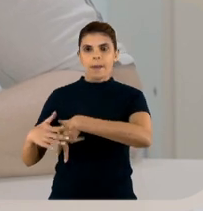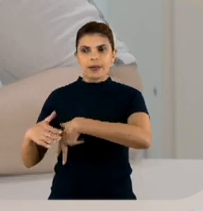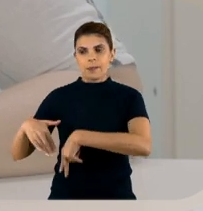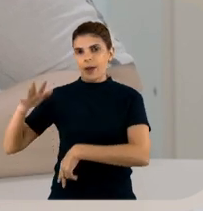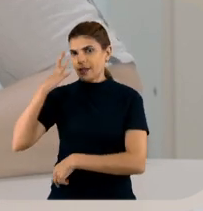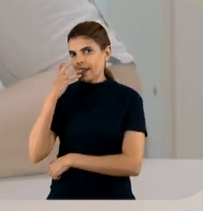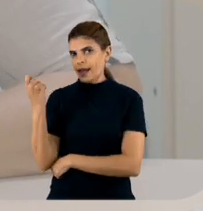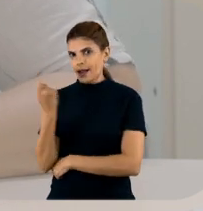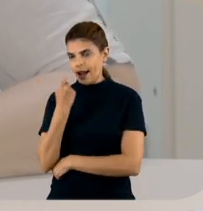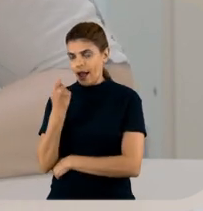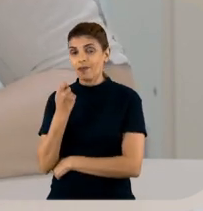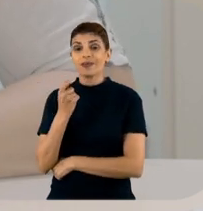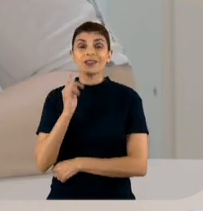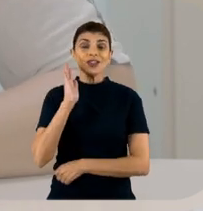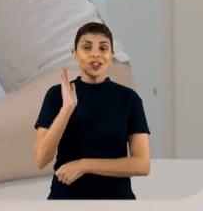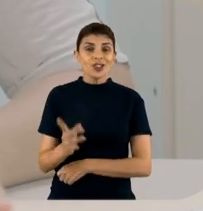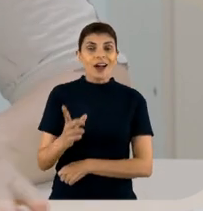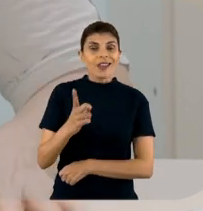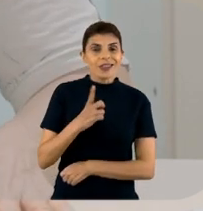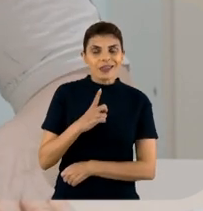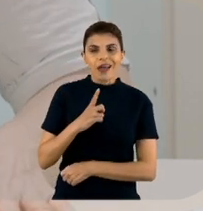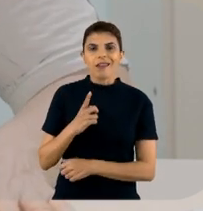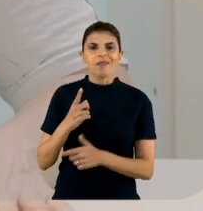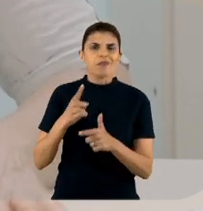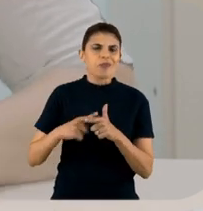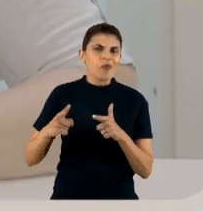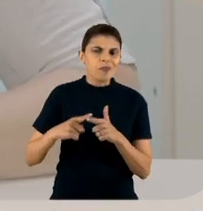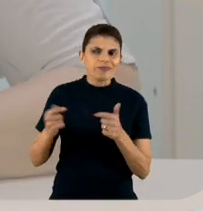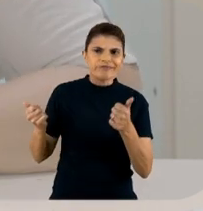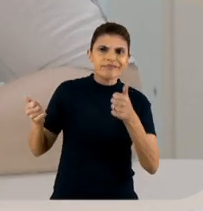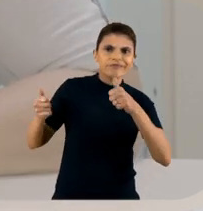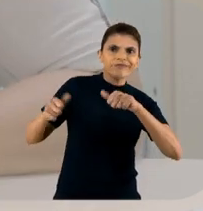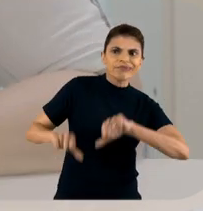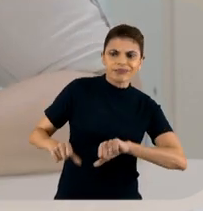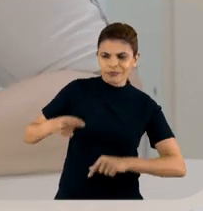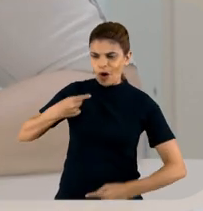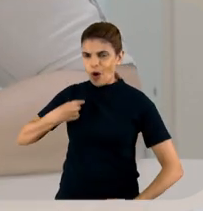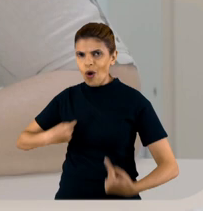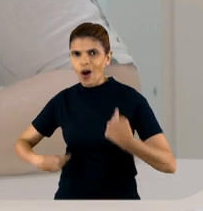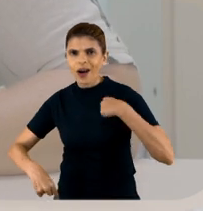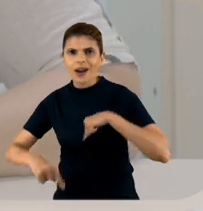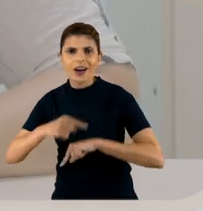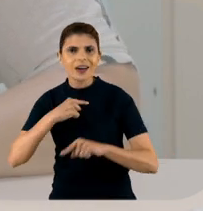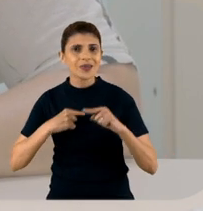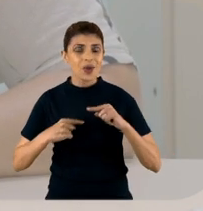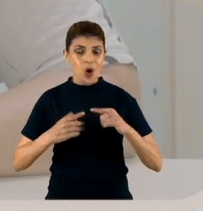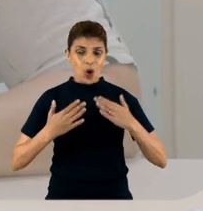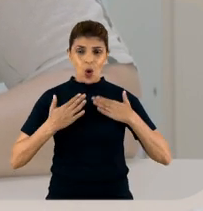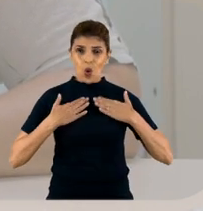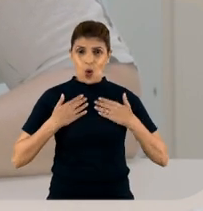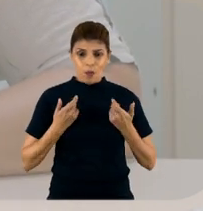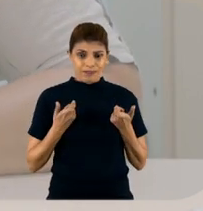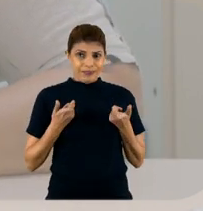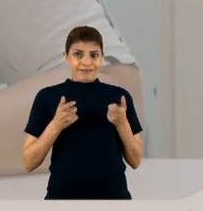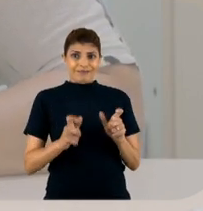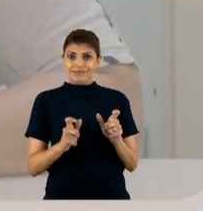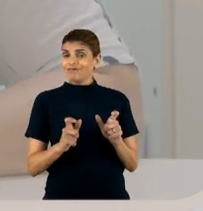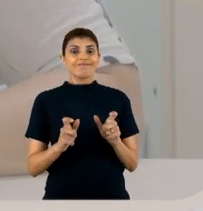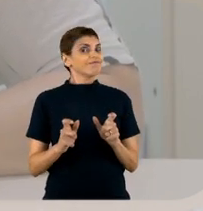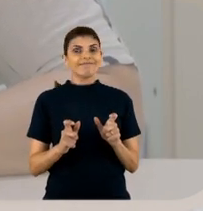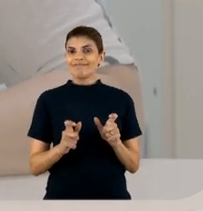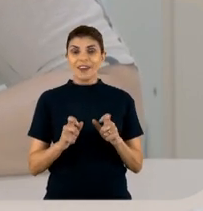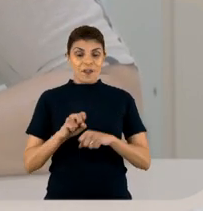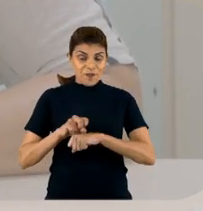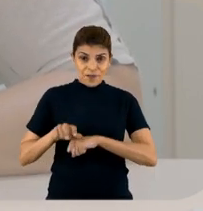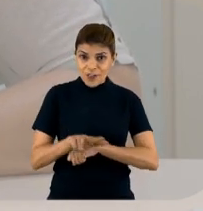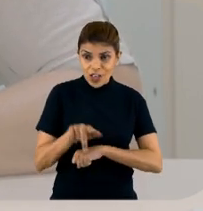benéfico porque quando você já tem uma catástrofe instalada de disfunção orgânica o anticorpo o vírus não é